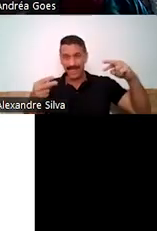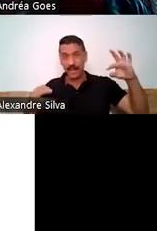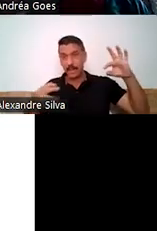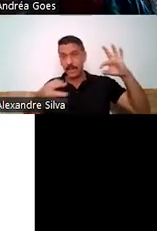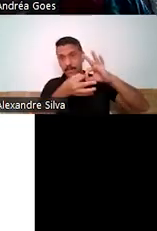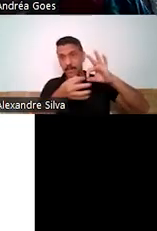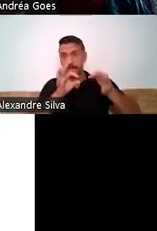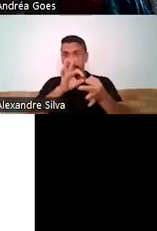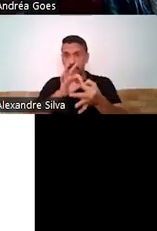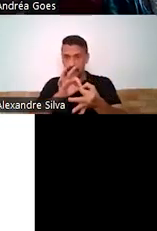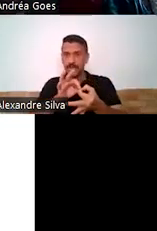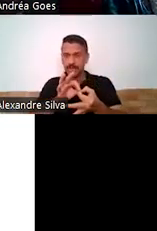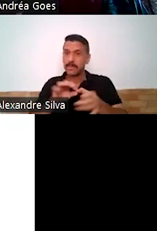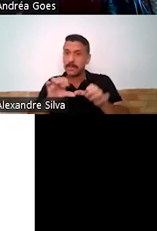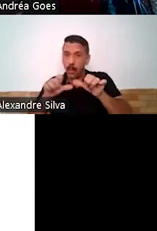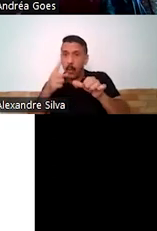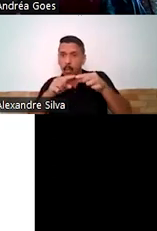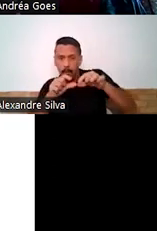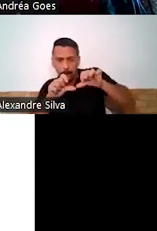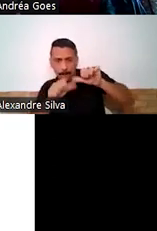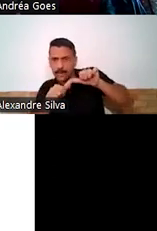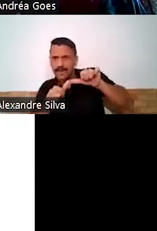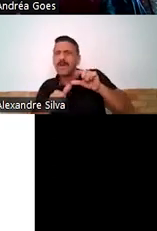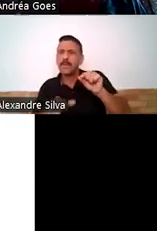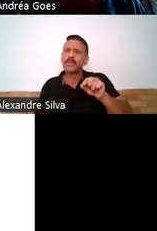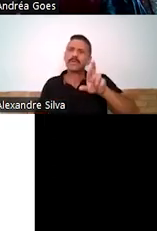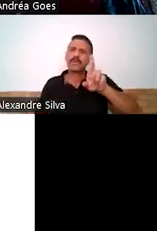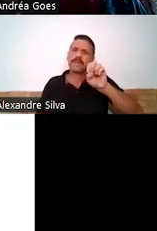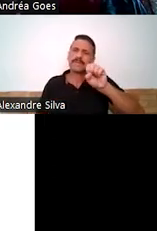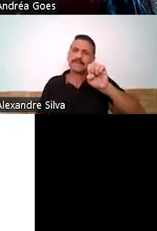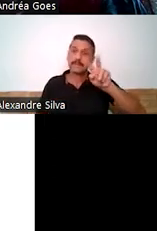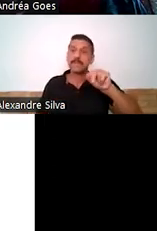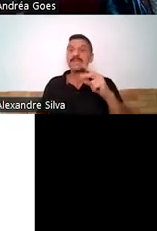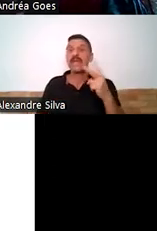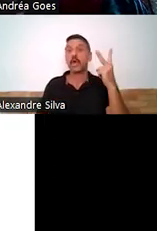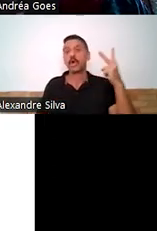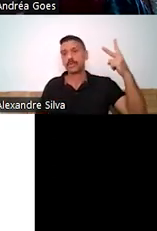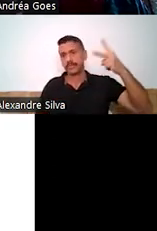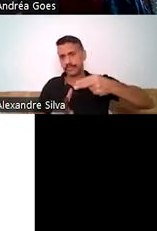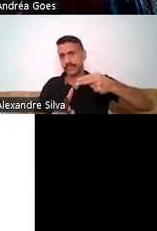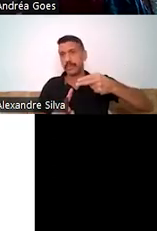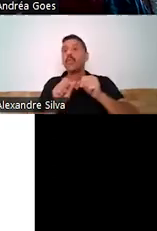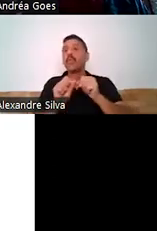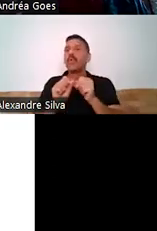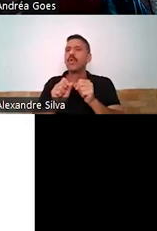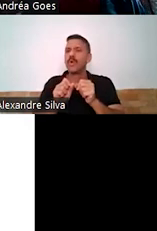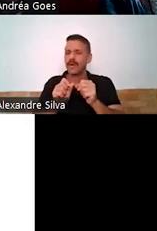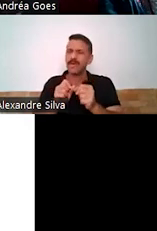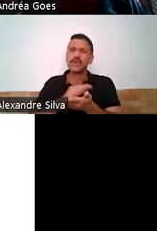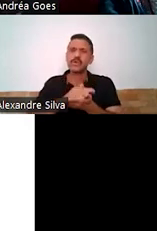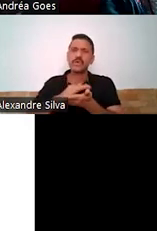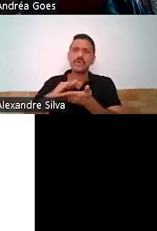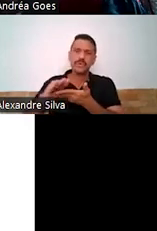alelo mutado. Então, por isso a gente chama de recessivo, a gente precisa de dois dele para que esse efeito rugoso